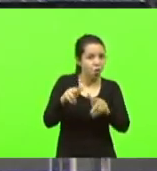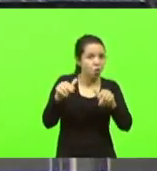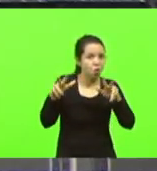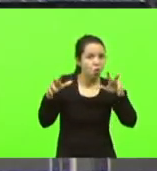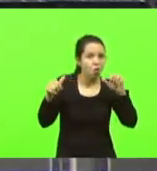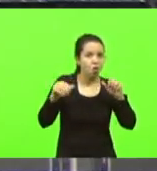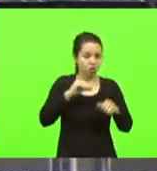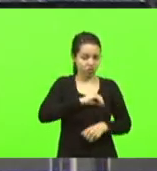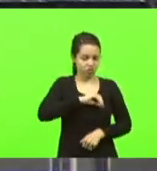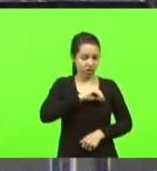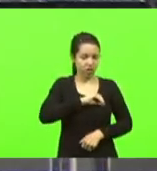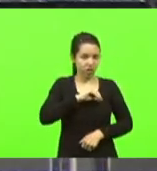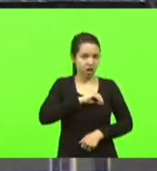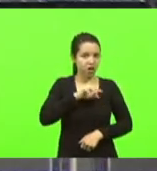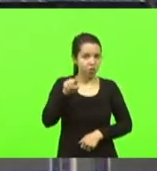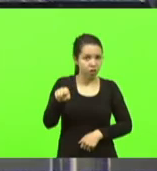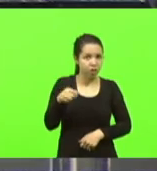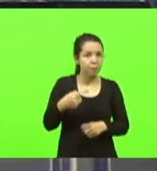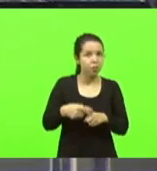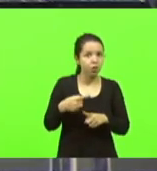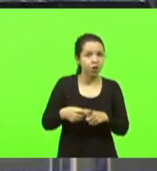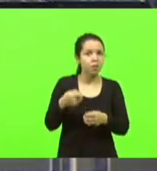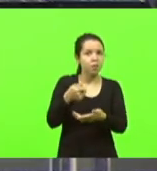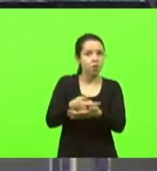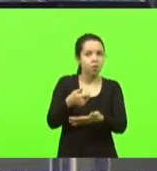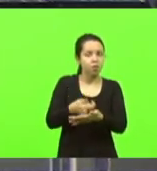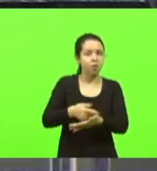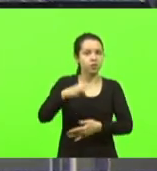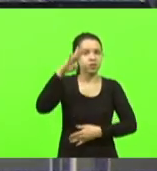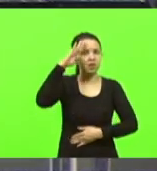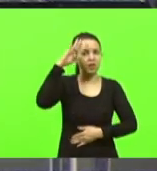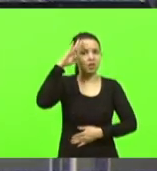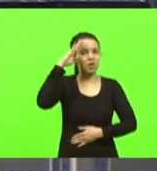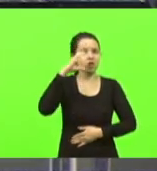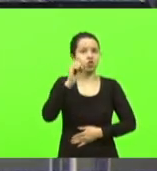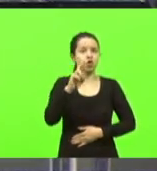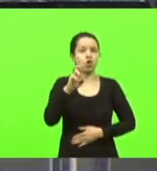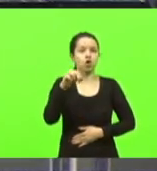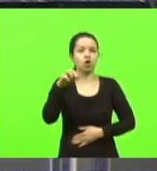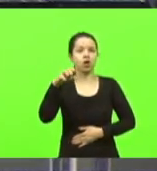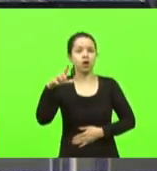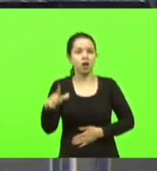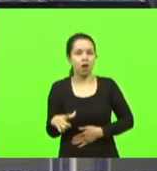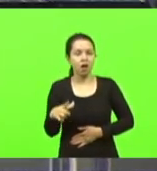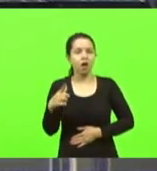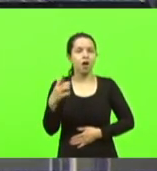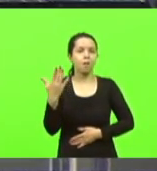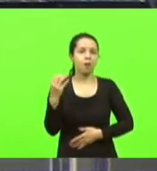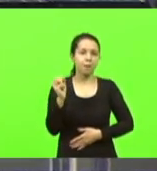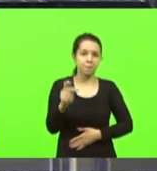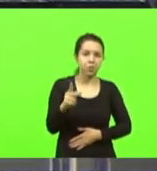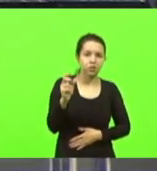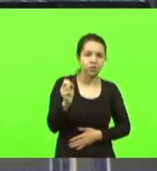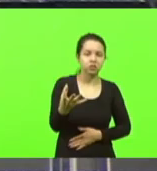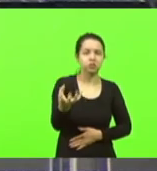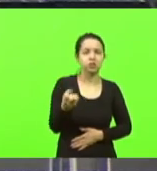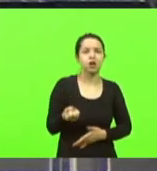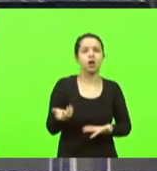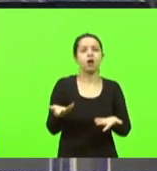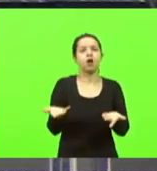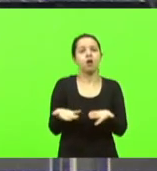que ele está recebendo porque ele contribui o sempre como tenente-coronel e quando o fez se aposentou pegou a requerida e